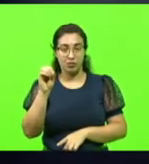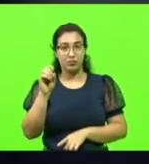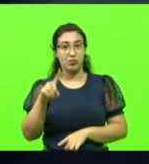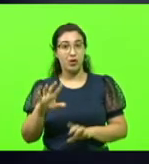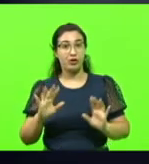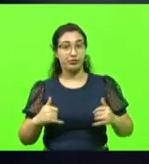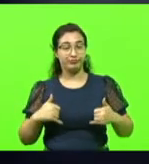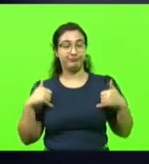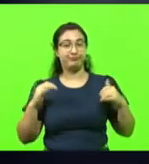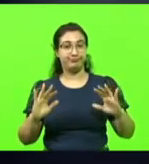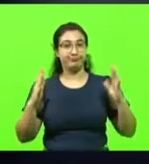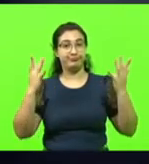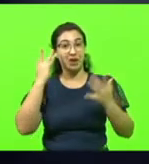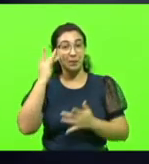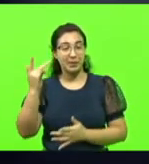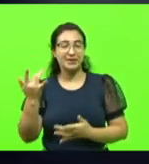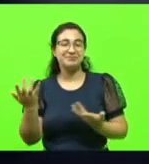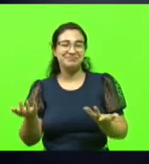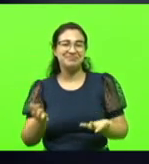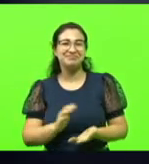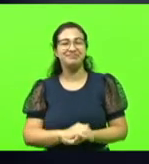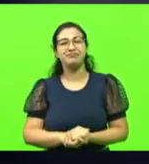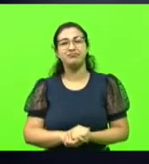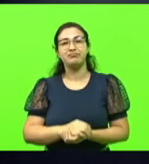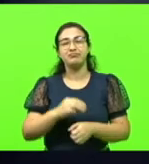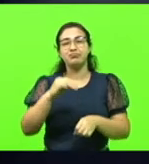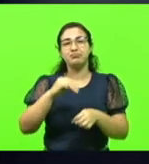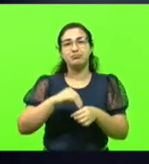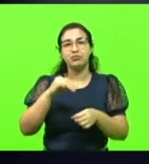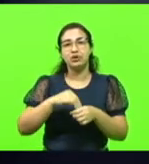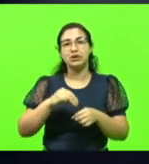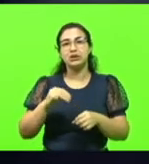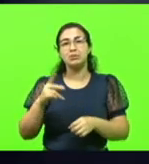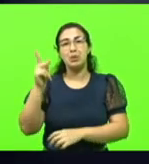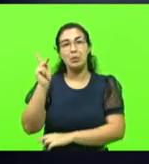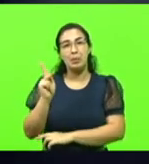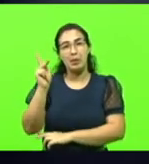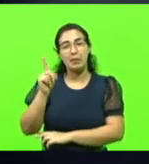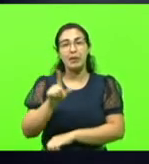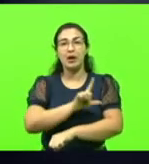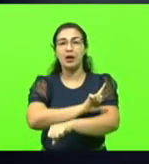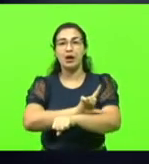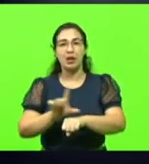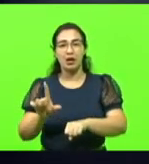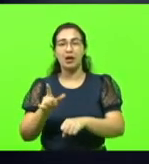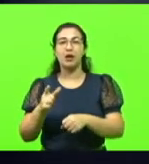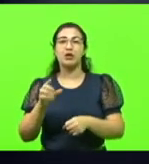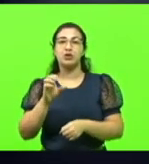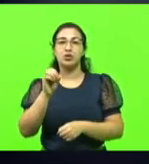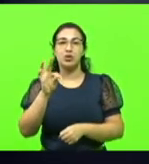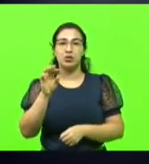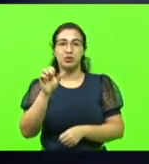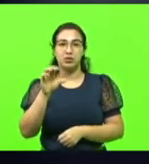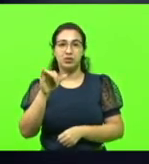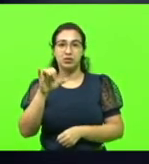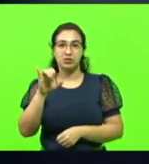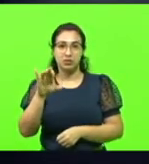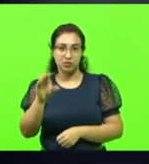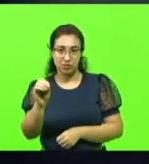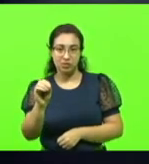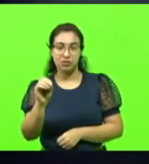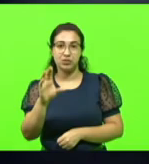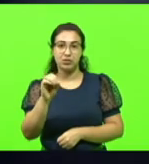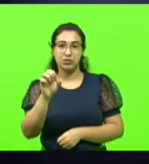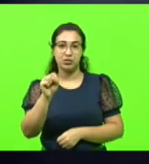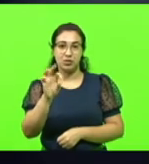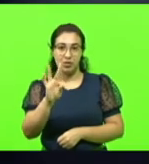amanhã, né? Para o município de Palmeira, de Lages, Otacílio Costa. Então, o pessoal